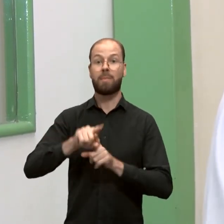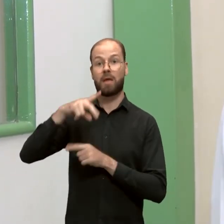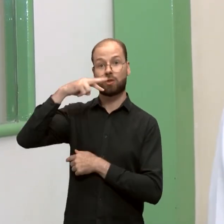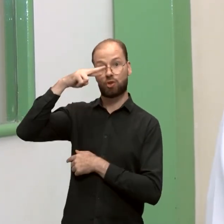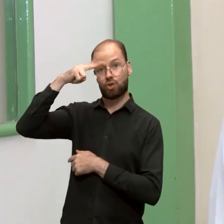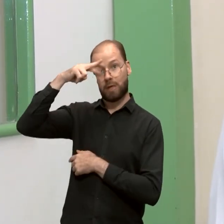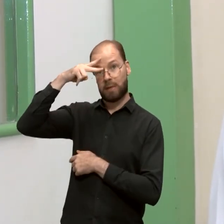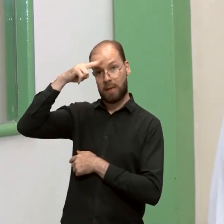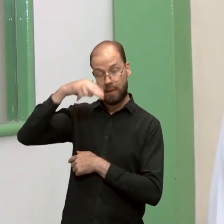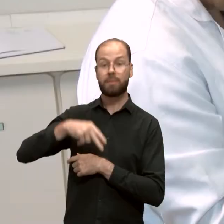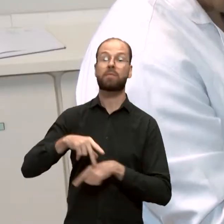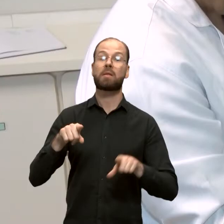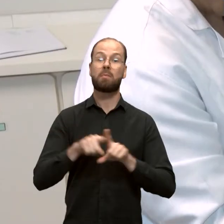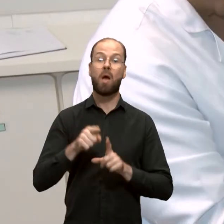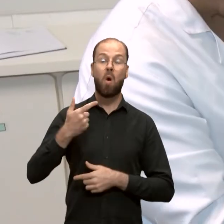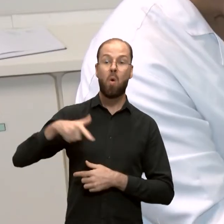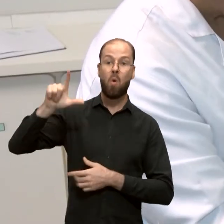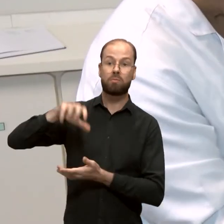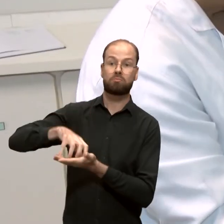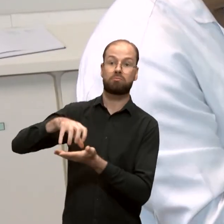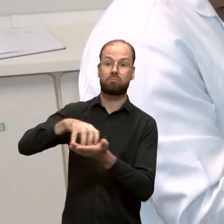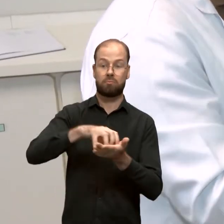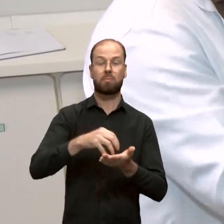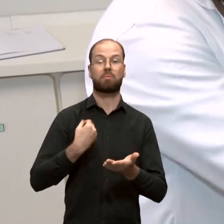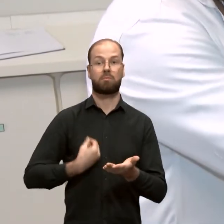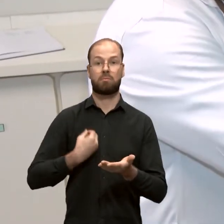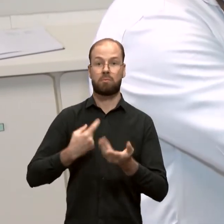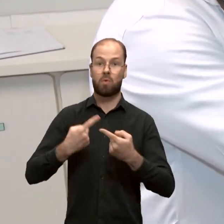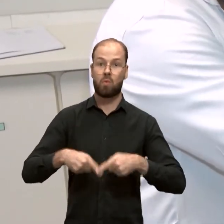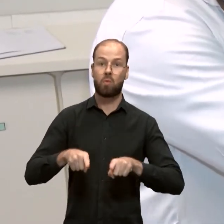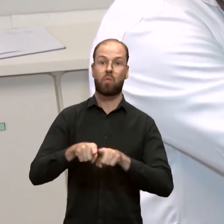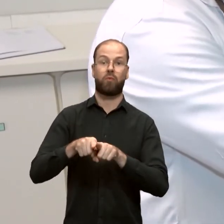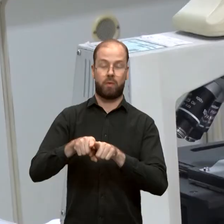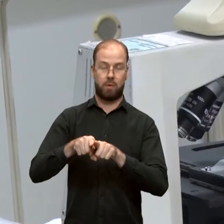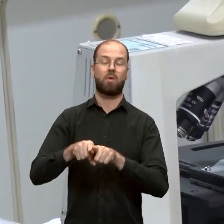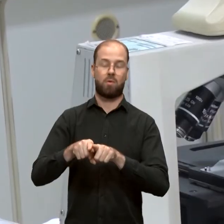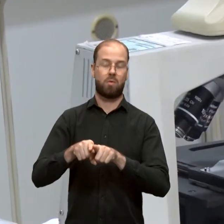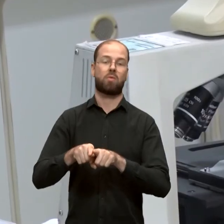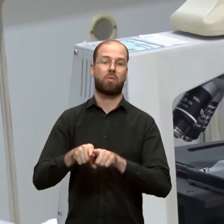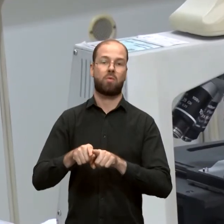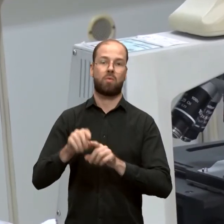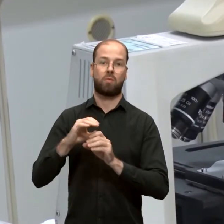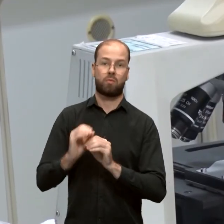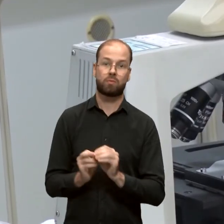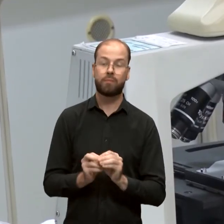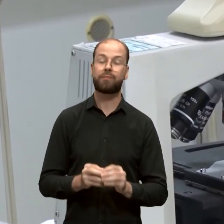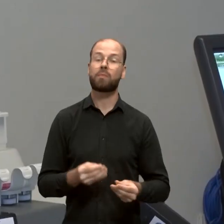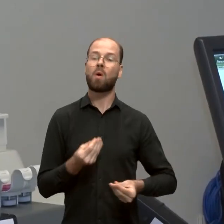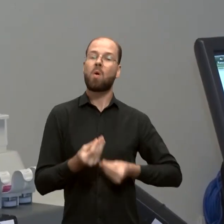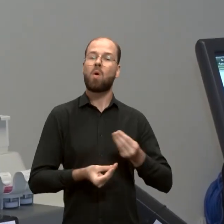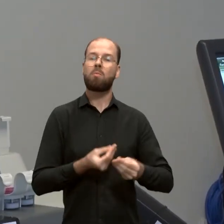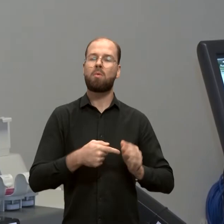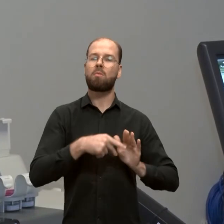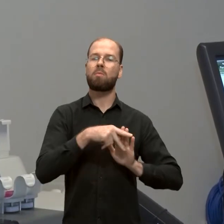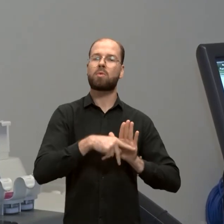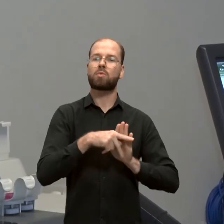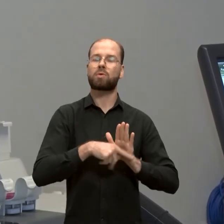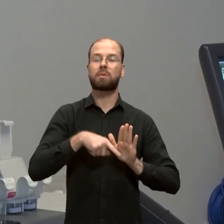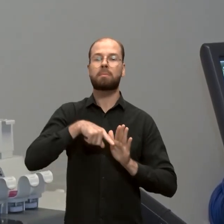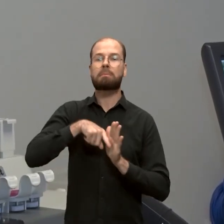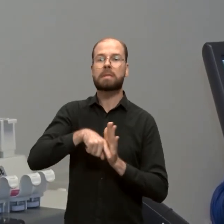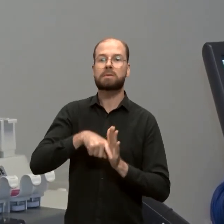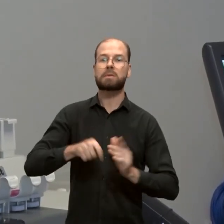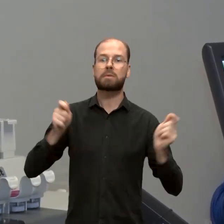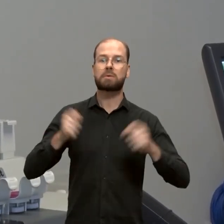outras instituições que tenham convênio com a UFG. E as pesquisas, né, os projetos de pesquisas, quais que você pode destacar